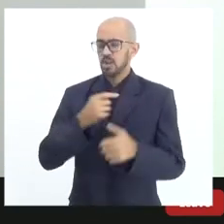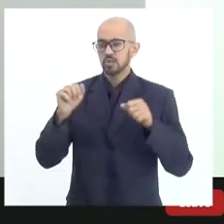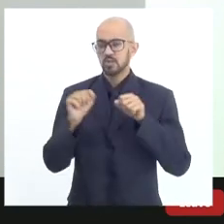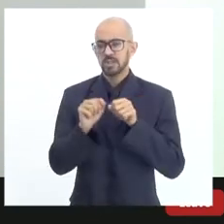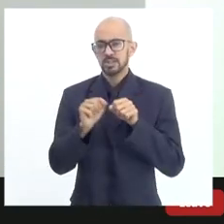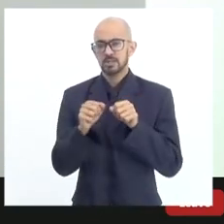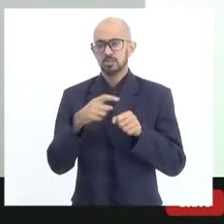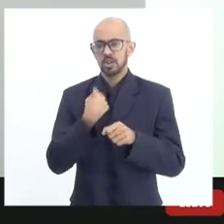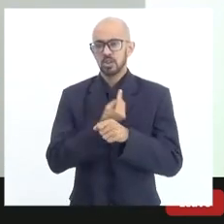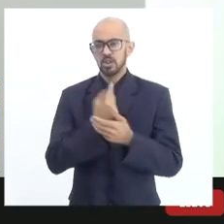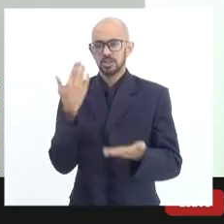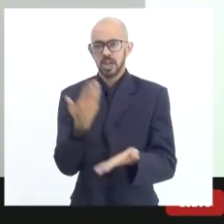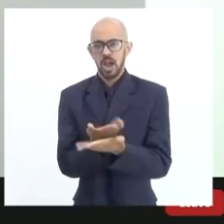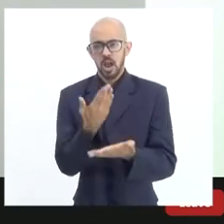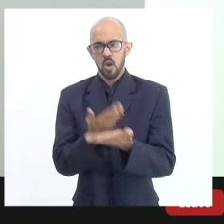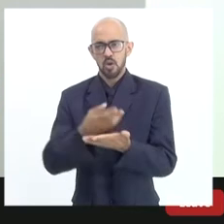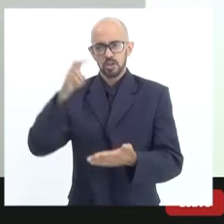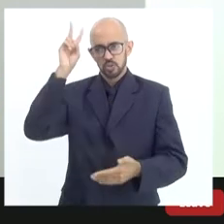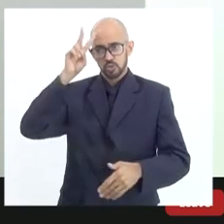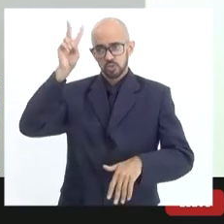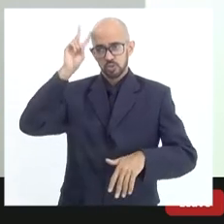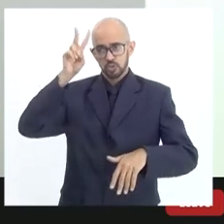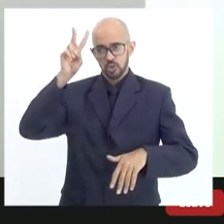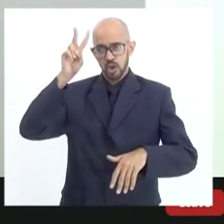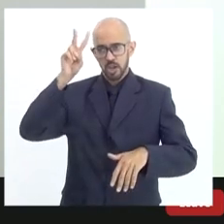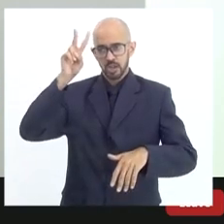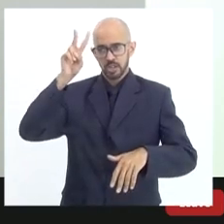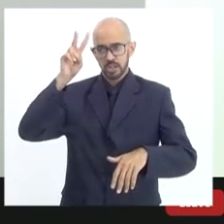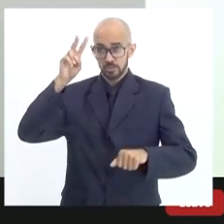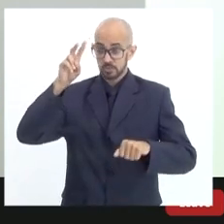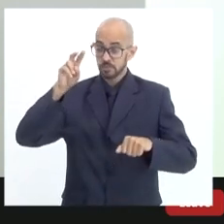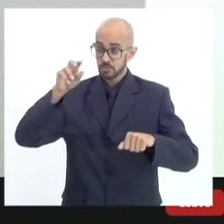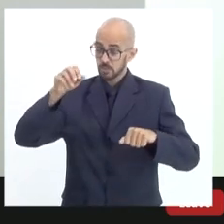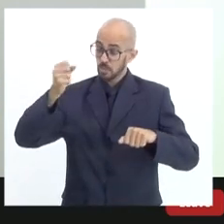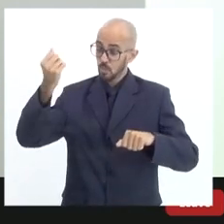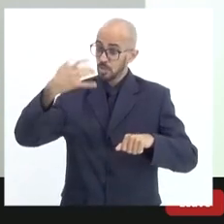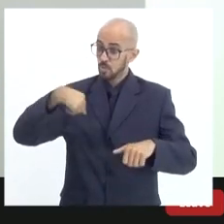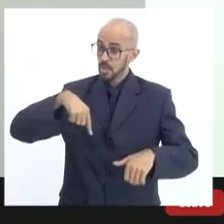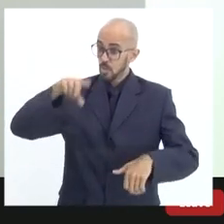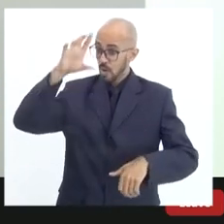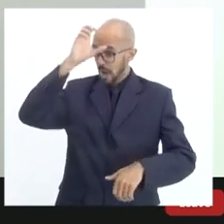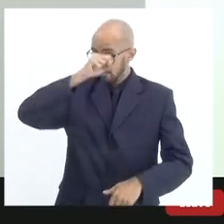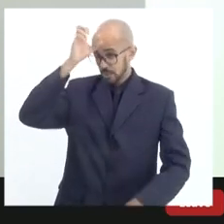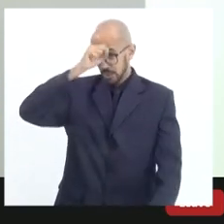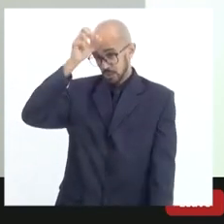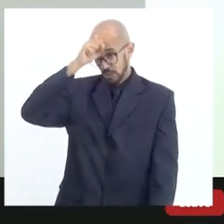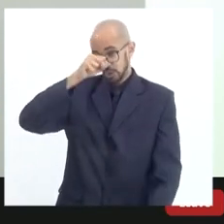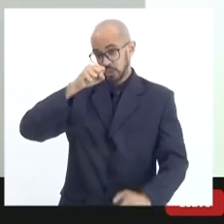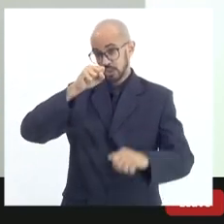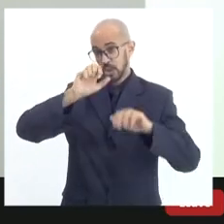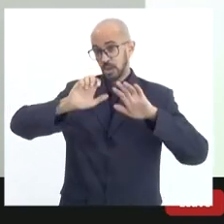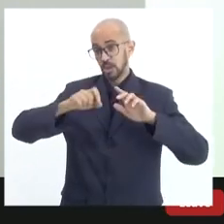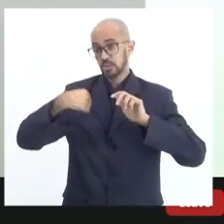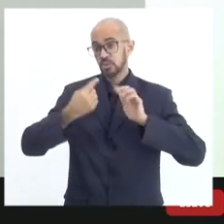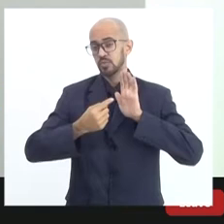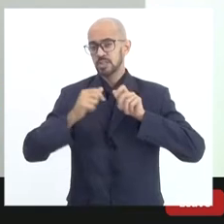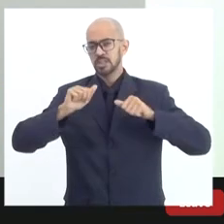aula de história, que era dada na aula de história, foi quando eu aprendi, a gente fazia